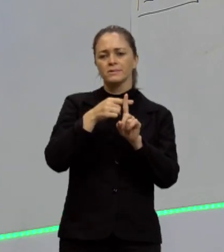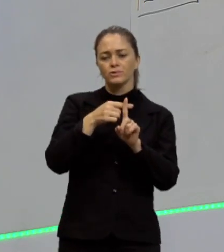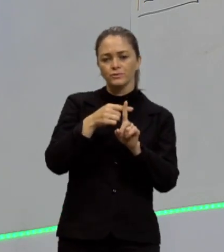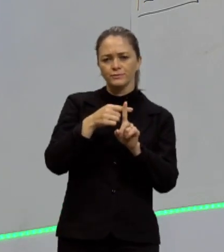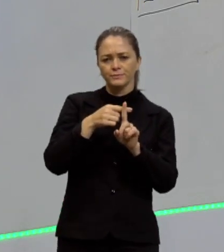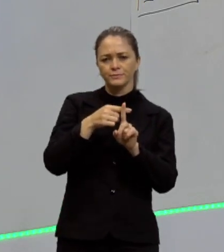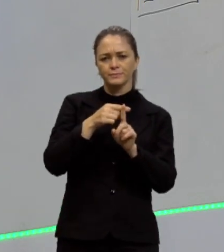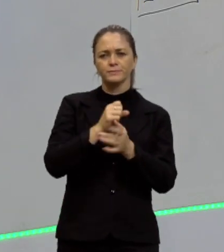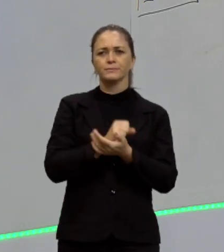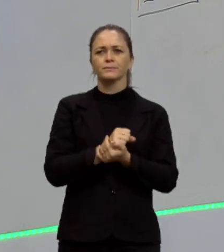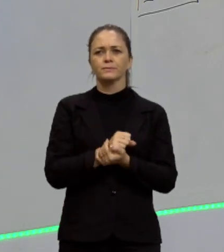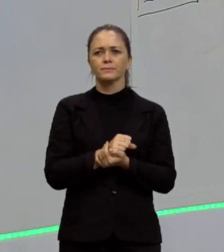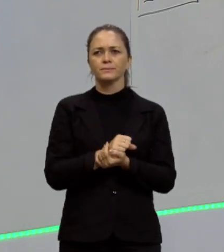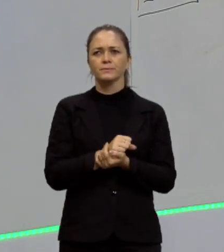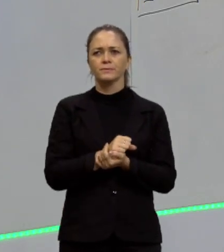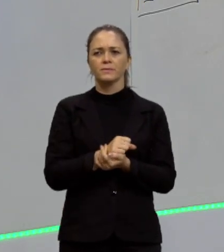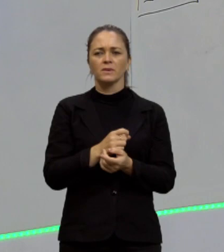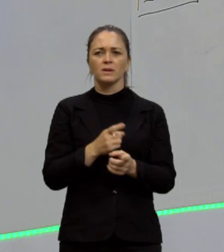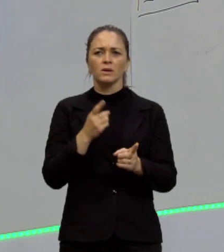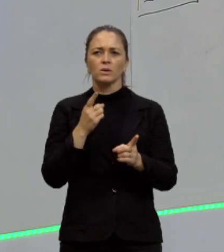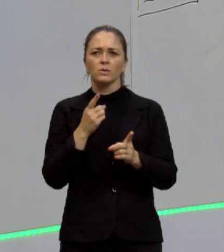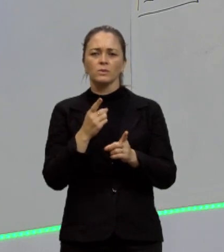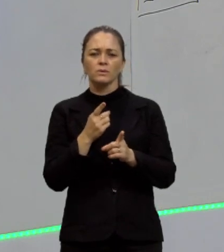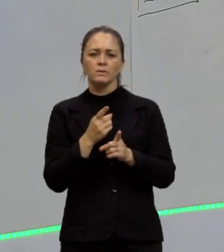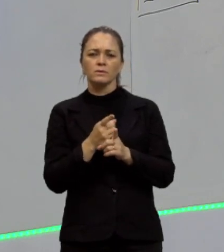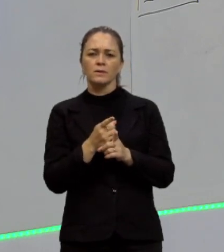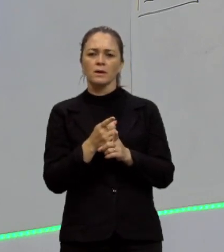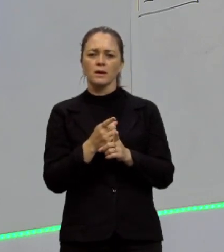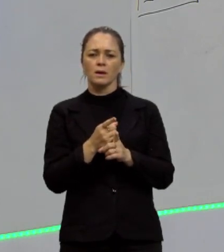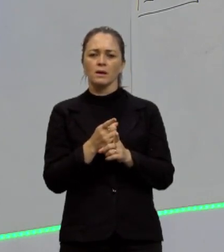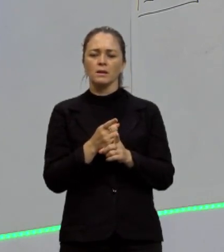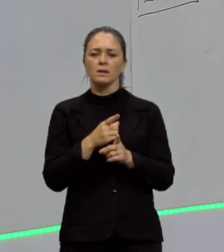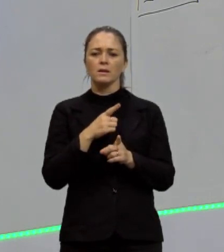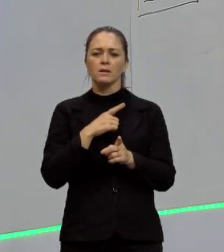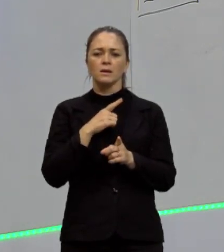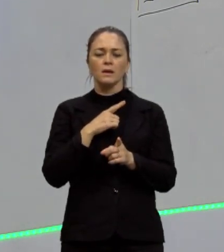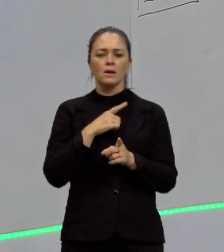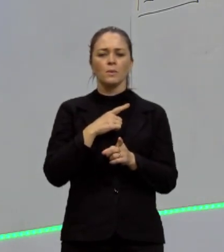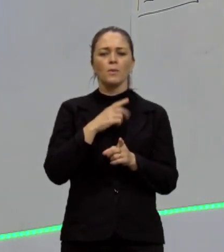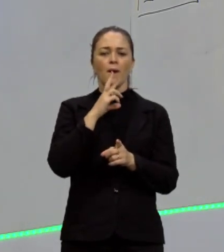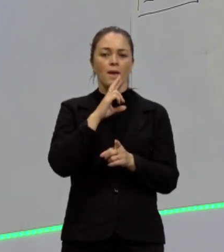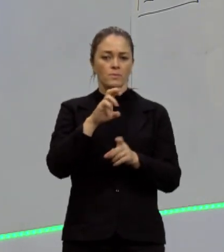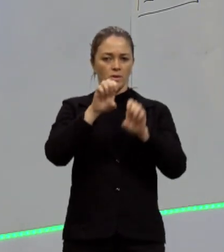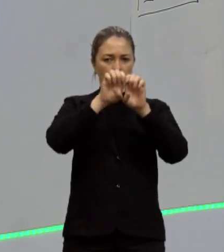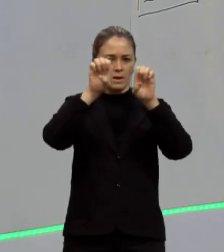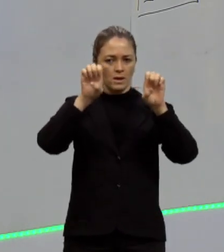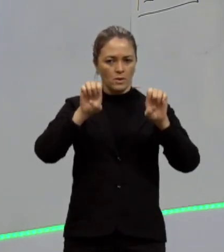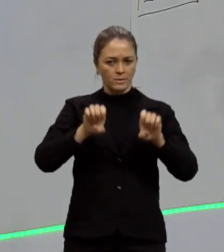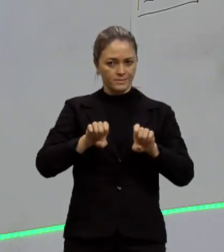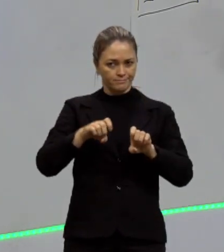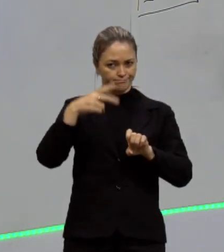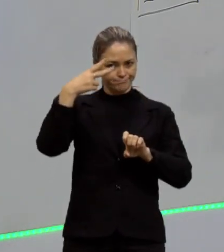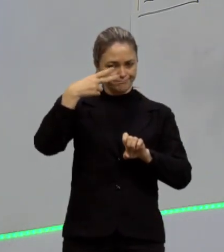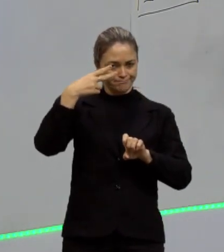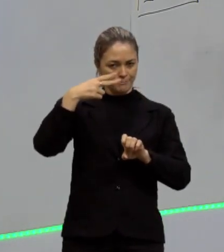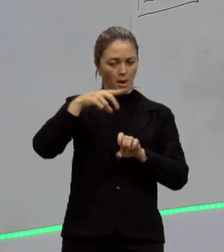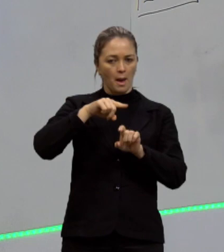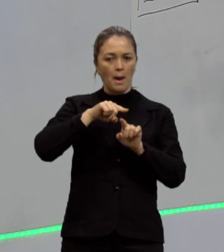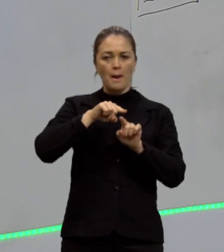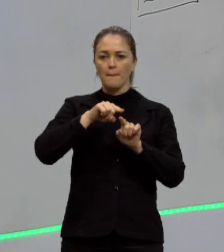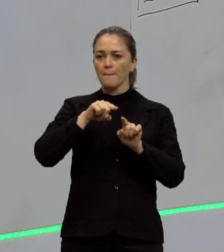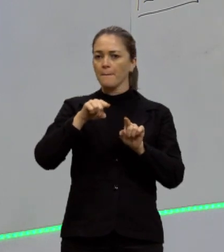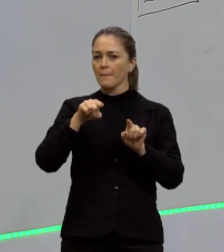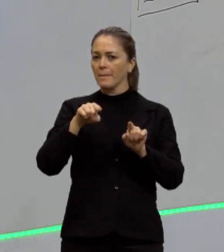tenha, ó, eu encontrei, elas servem como solução da equação. Elas são solução da